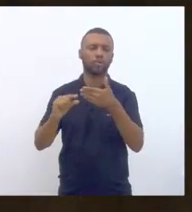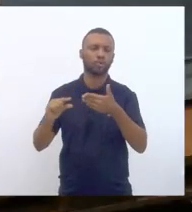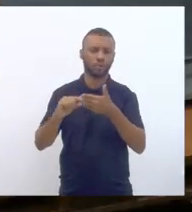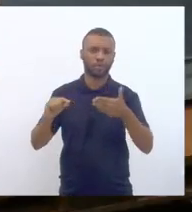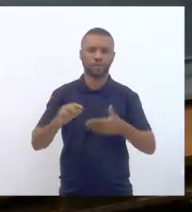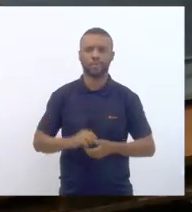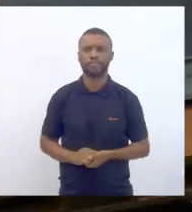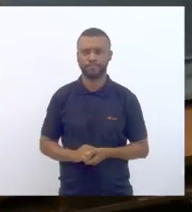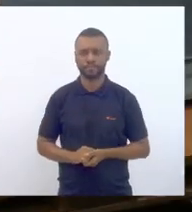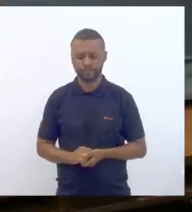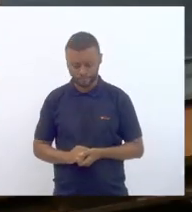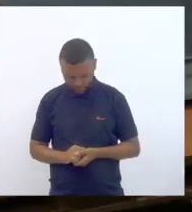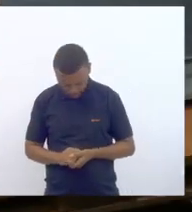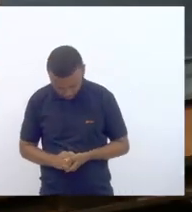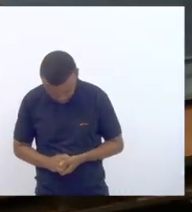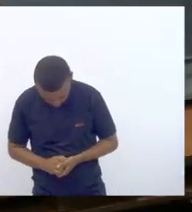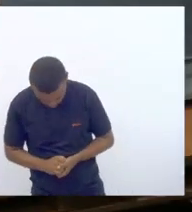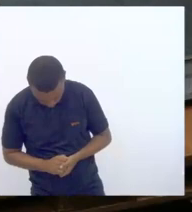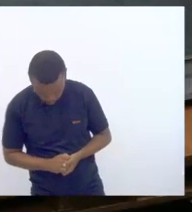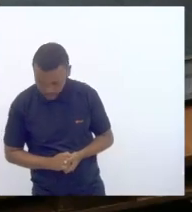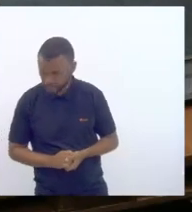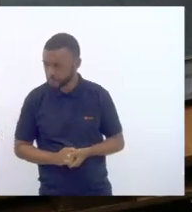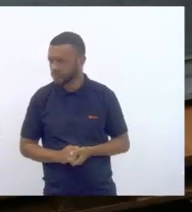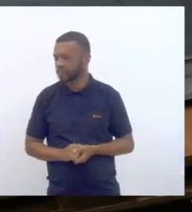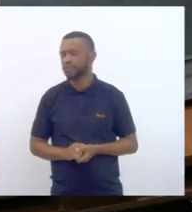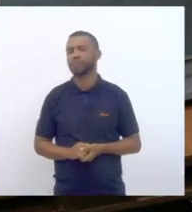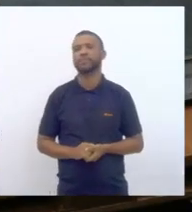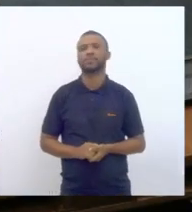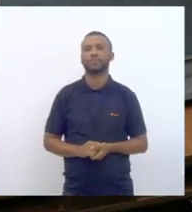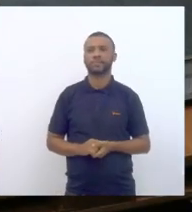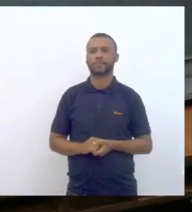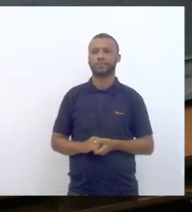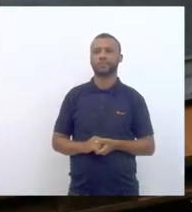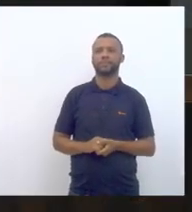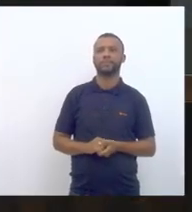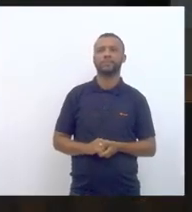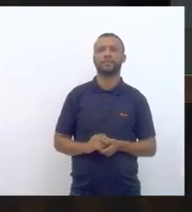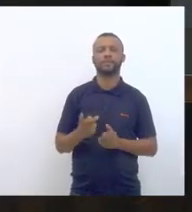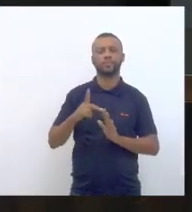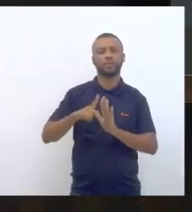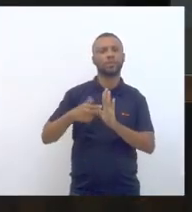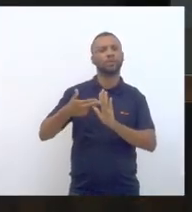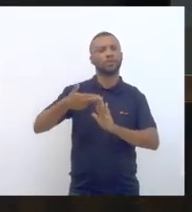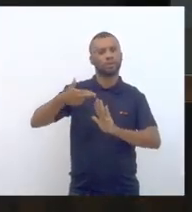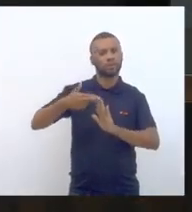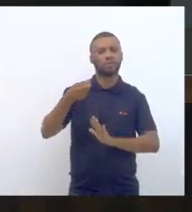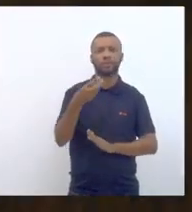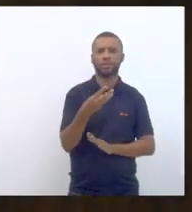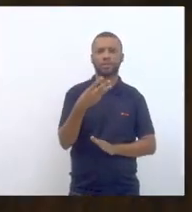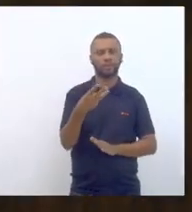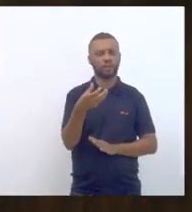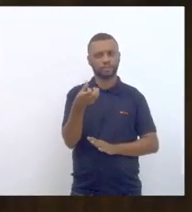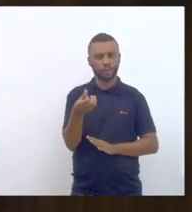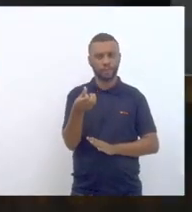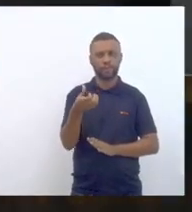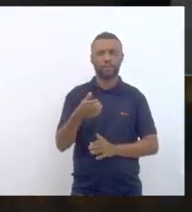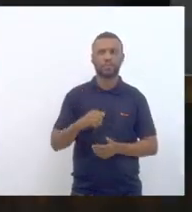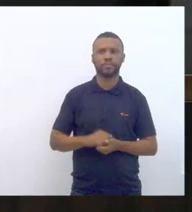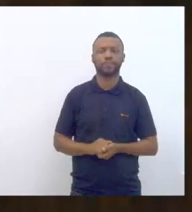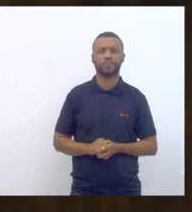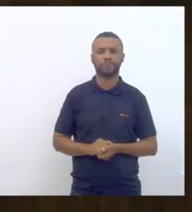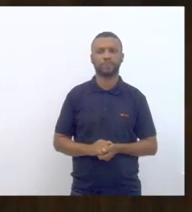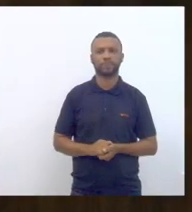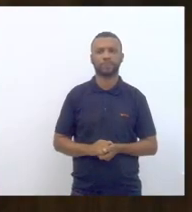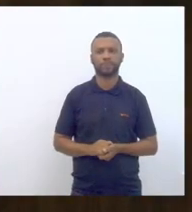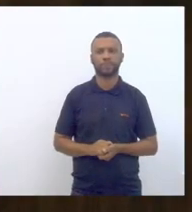Ok. Qual autoria? Estou pedindo a você. Projeto de resolução 1346. O nosso querido Mauro Osório? É. Qualquer, presidente,